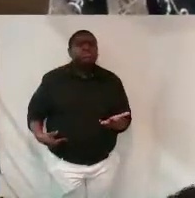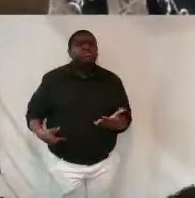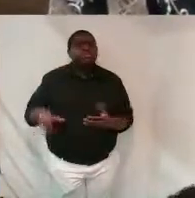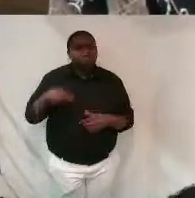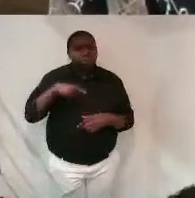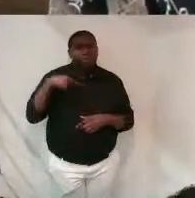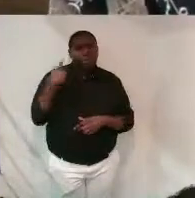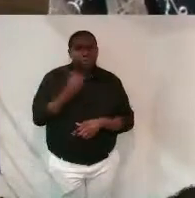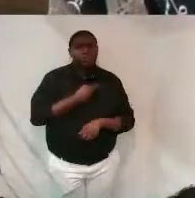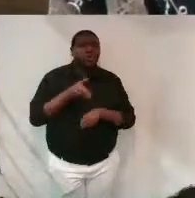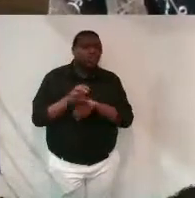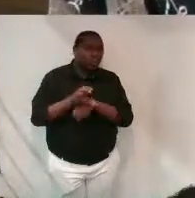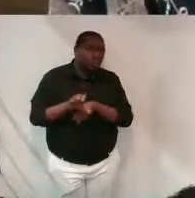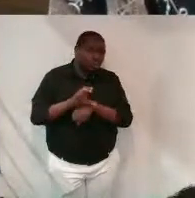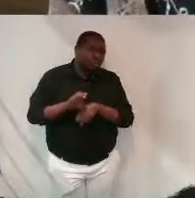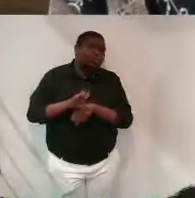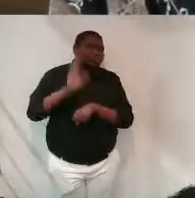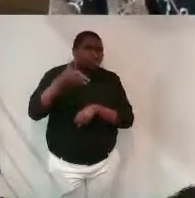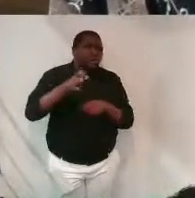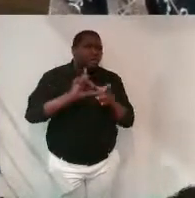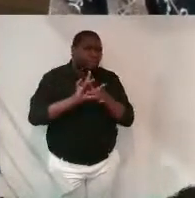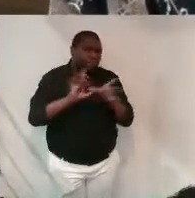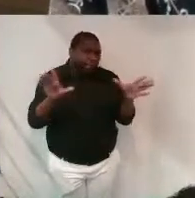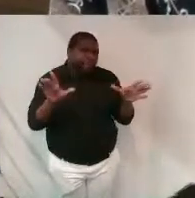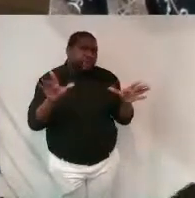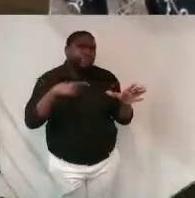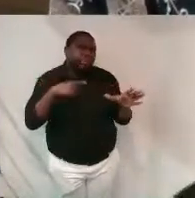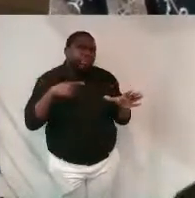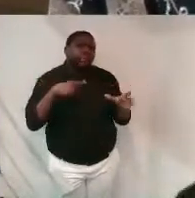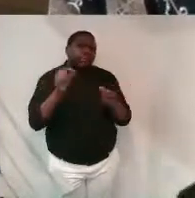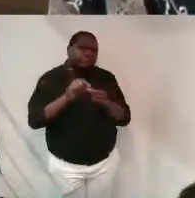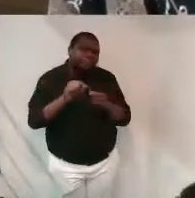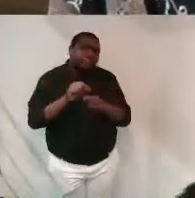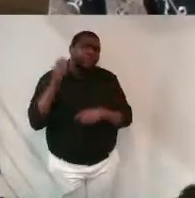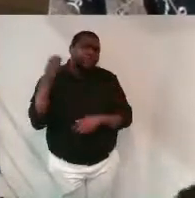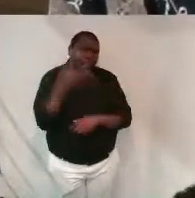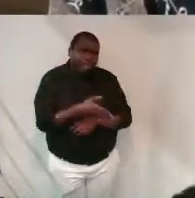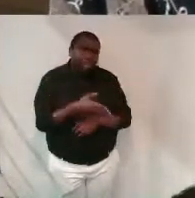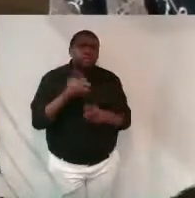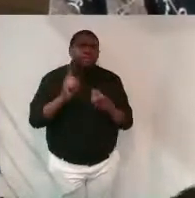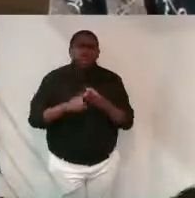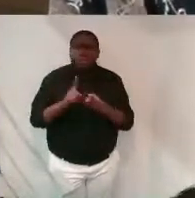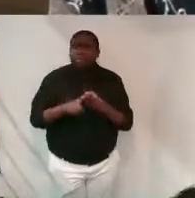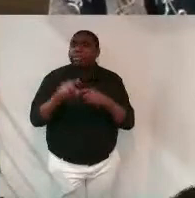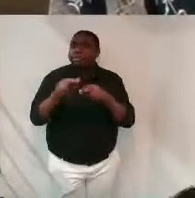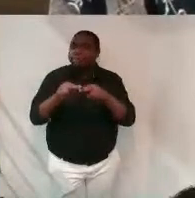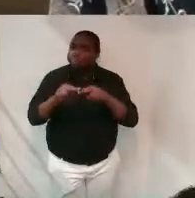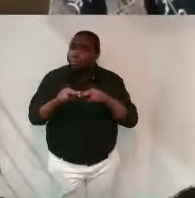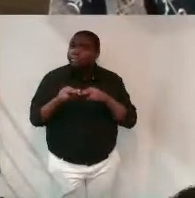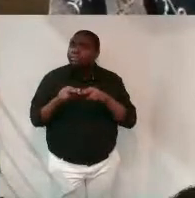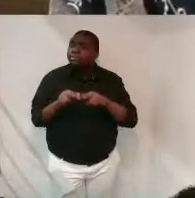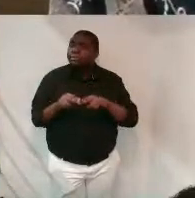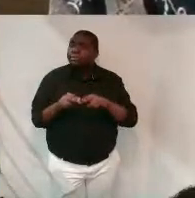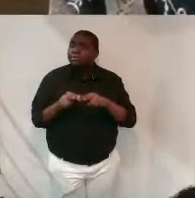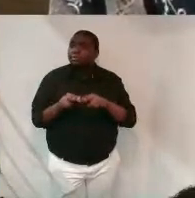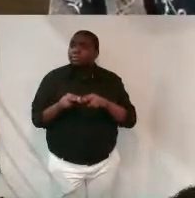Constituição já permite a sua realização tanto de forma direta como por meio da concessão, de forma